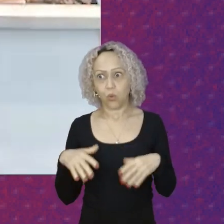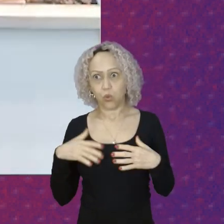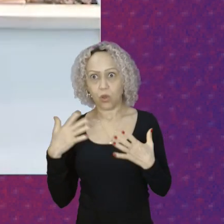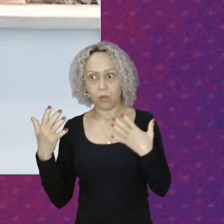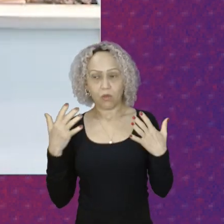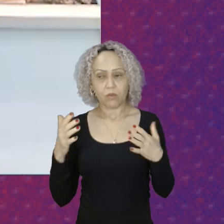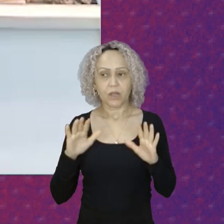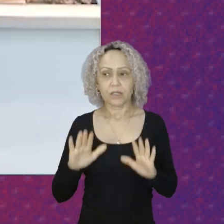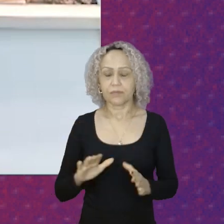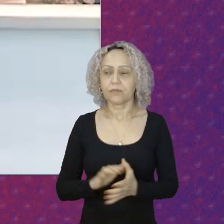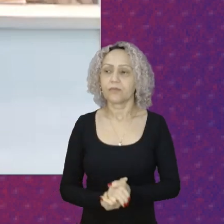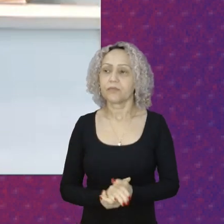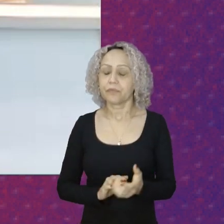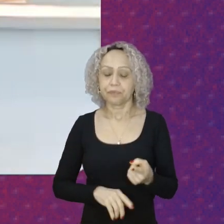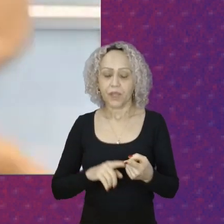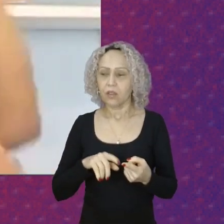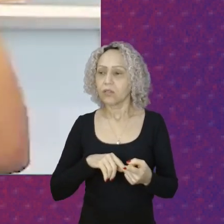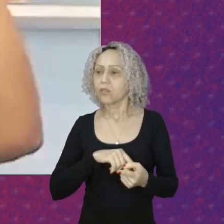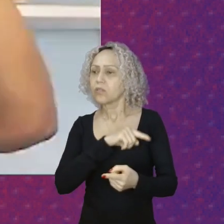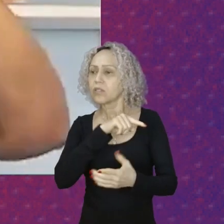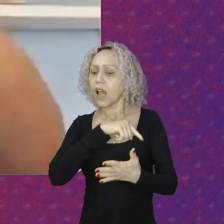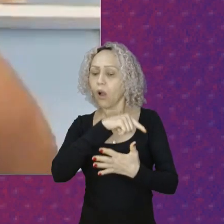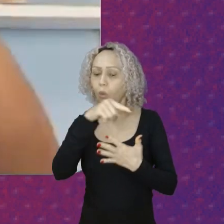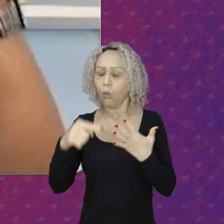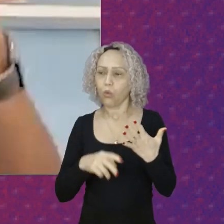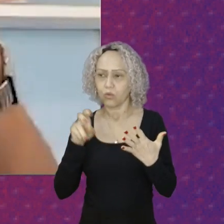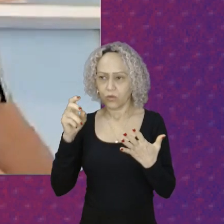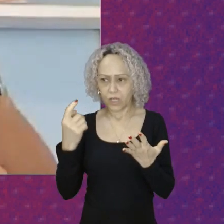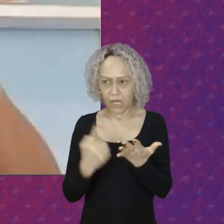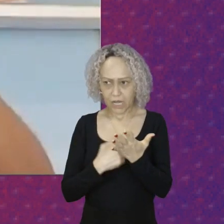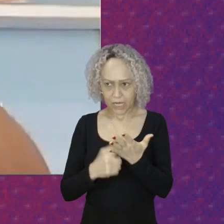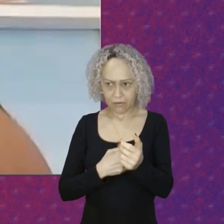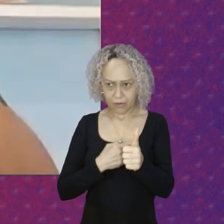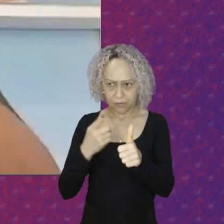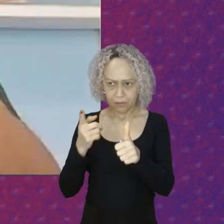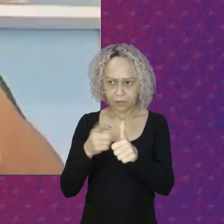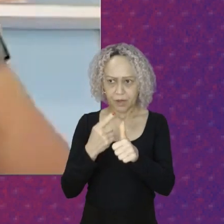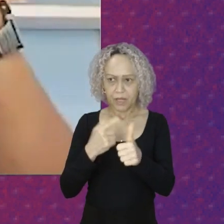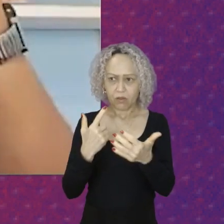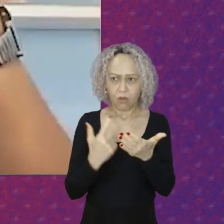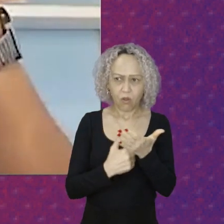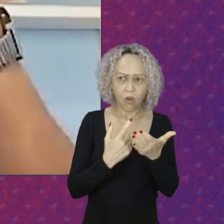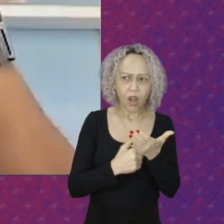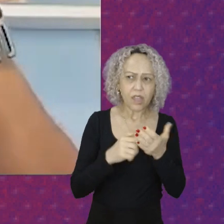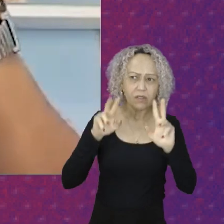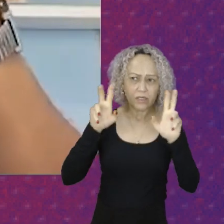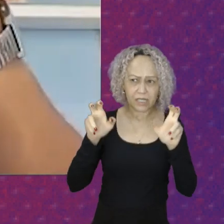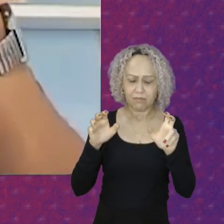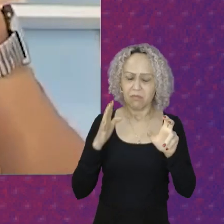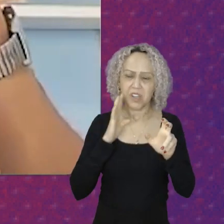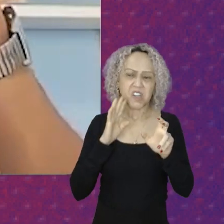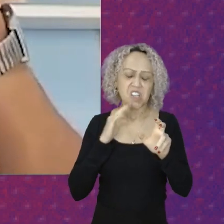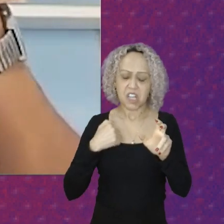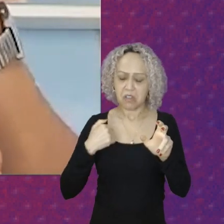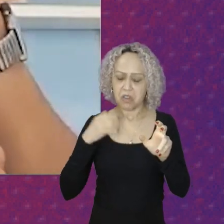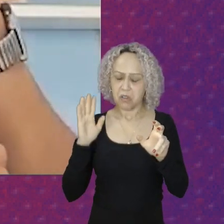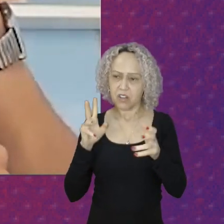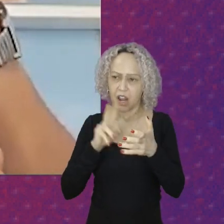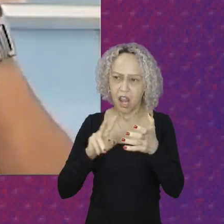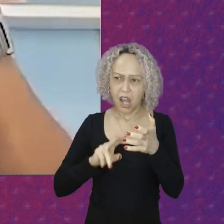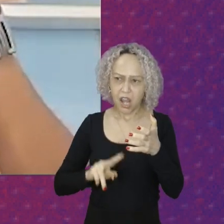vocês. Por exemplo, esse aqui, ó, ele é bem legal, são livros que eu já li, que eles têm à